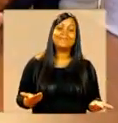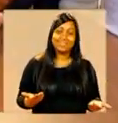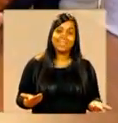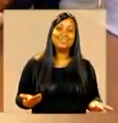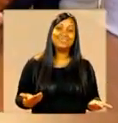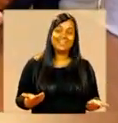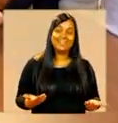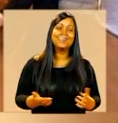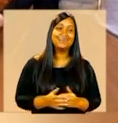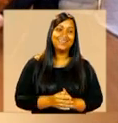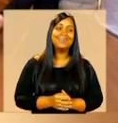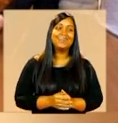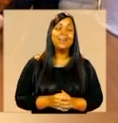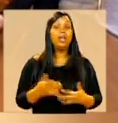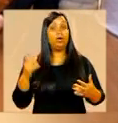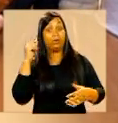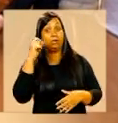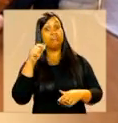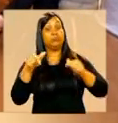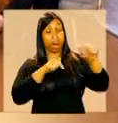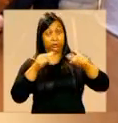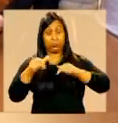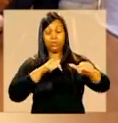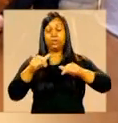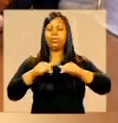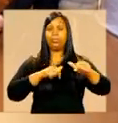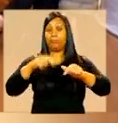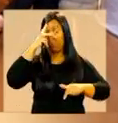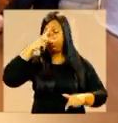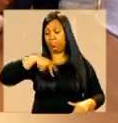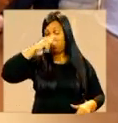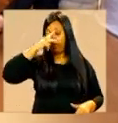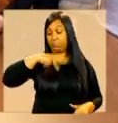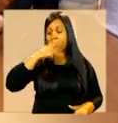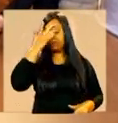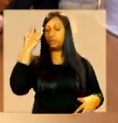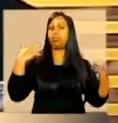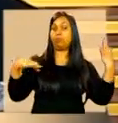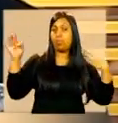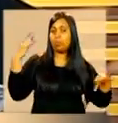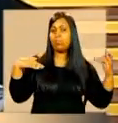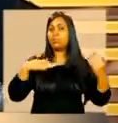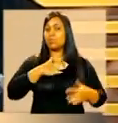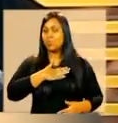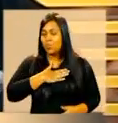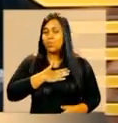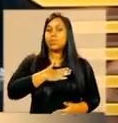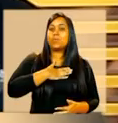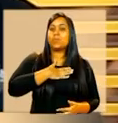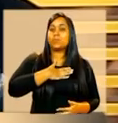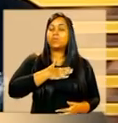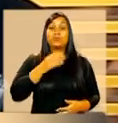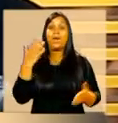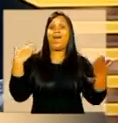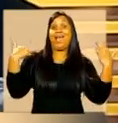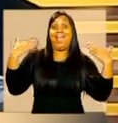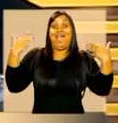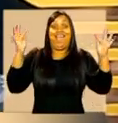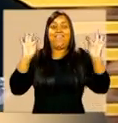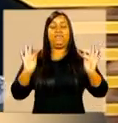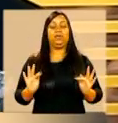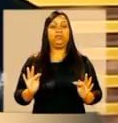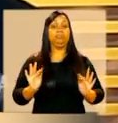já disse tudo. É gostoso, mas é um trabalho pessoal. Às vezes acha que quem trabalha com turismo, quem viaja bastante, é só alegria,